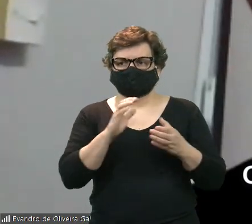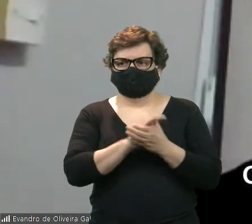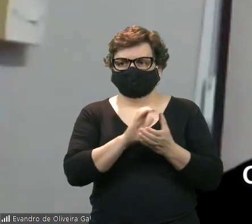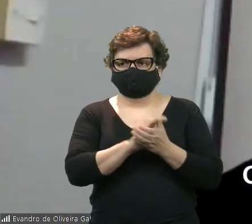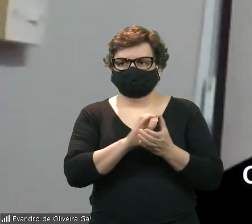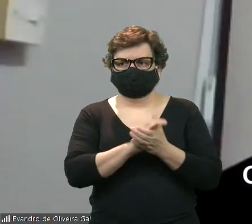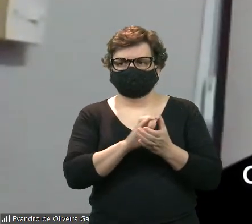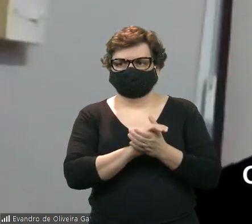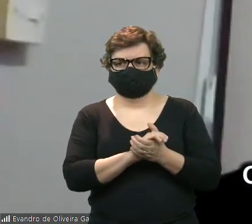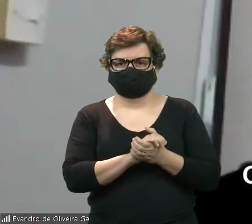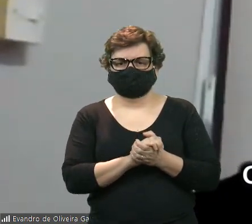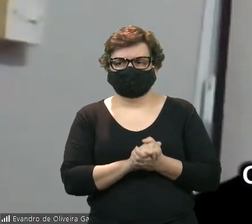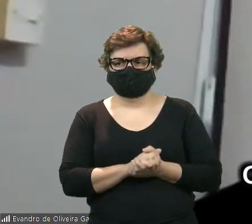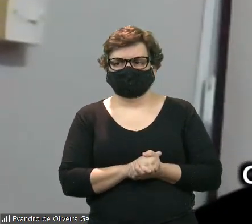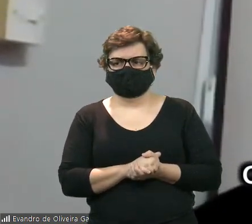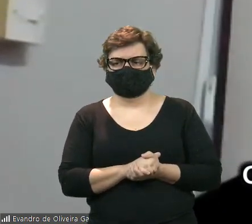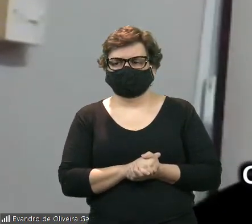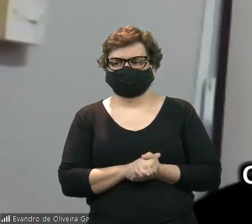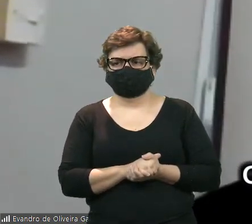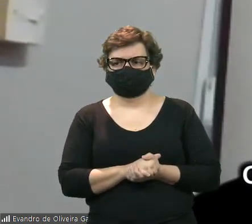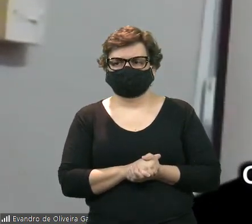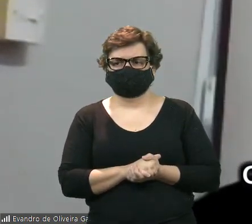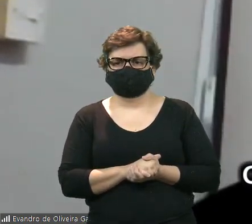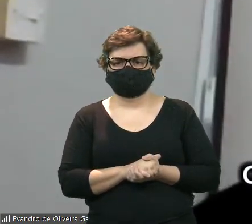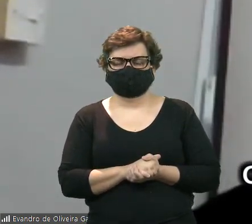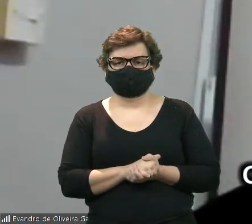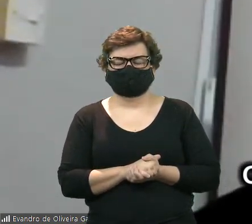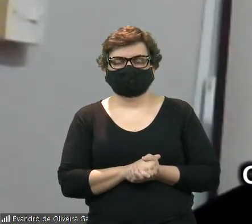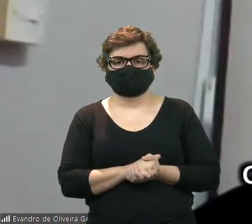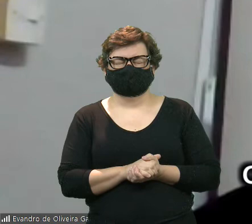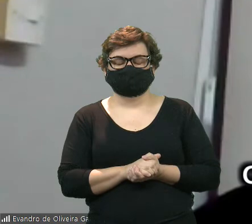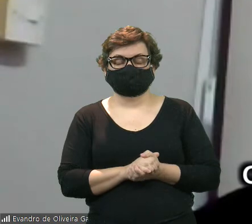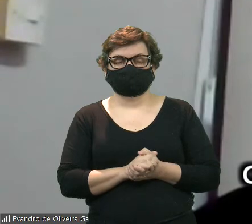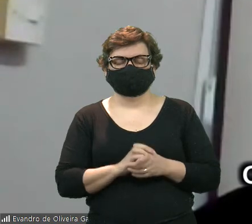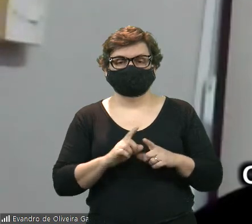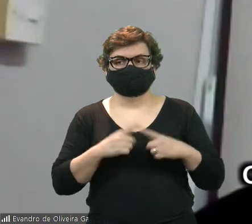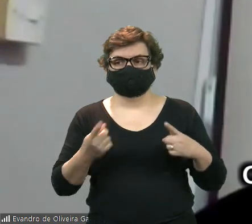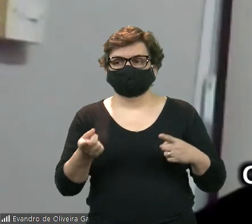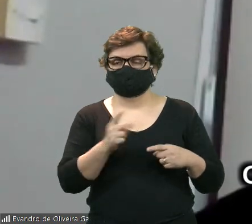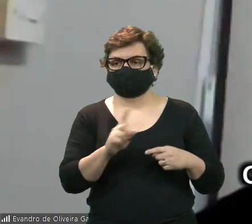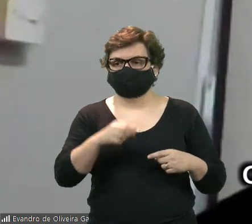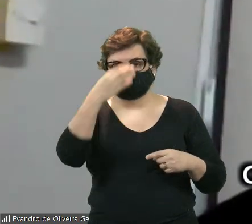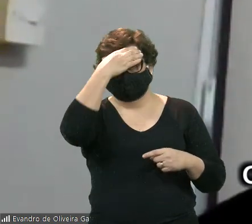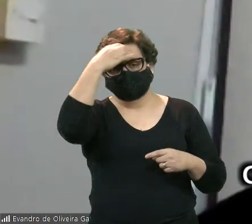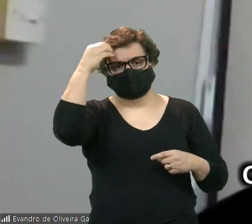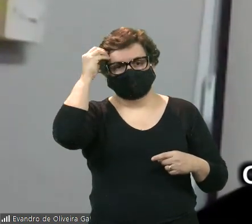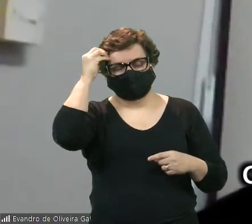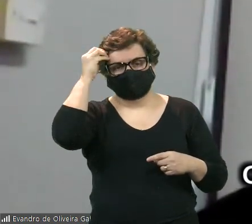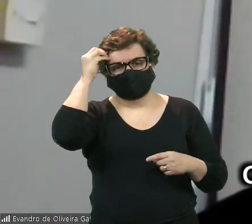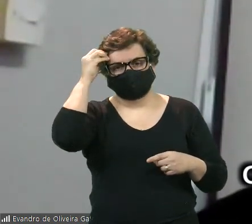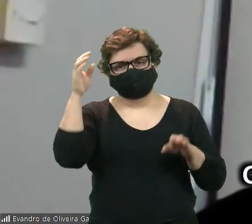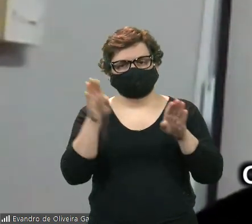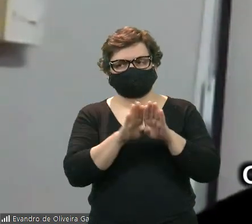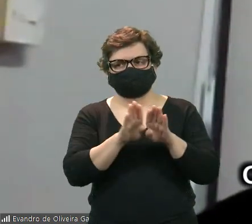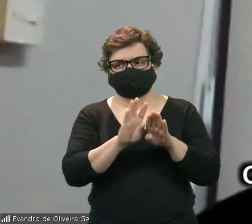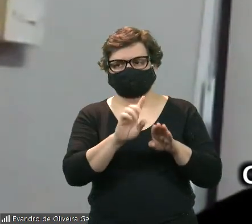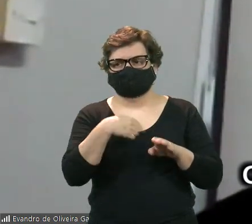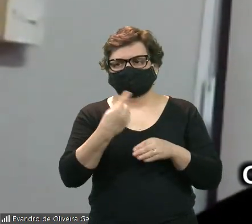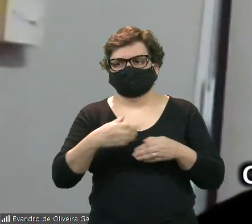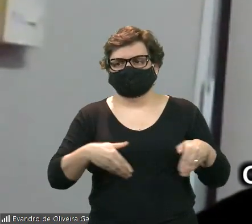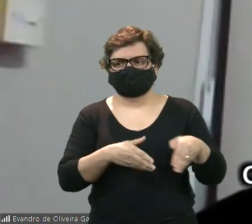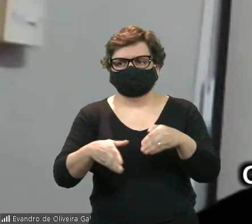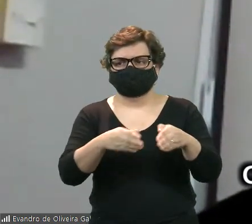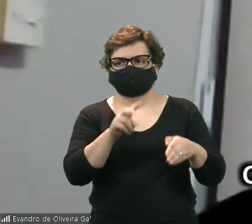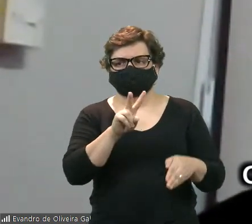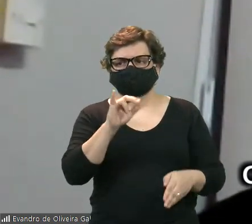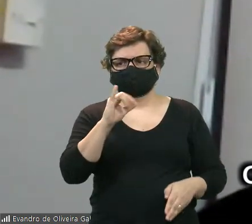do prefeito que muito lutou para que esse sonho se torne realidade. Mas que não se esqueça também da nossa vicinal, seu prefeito, e da